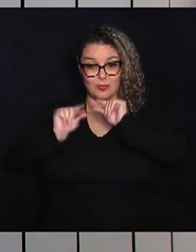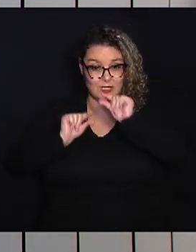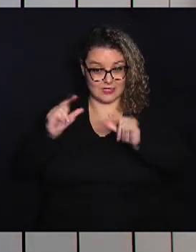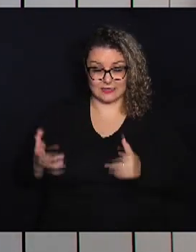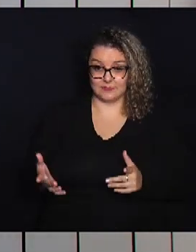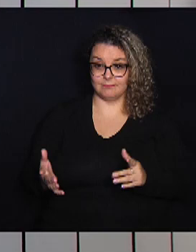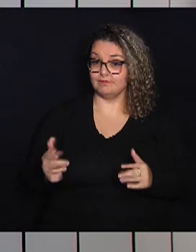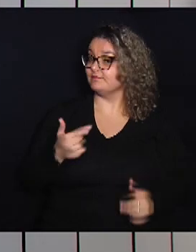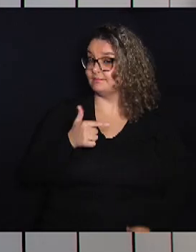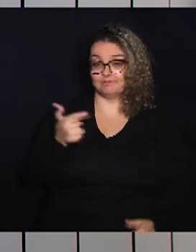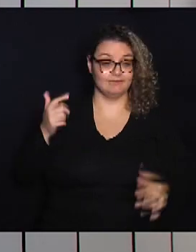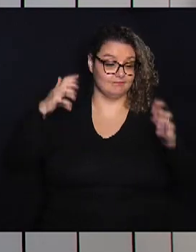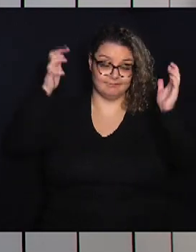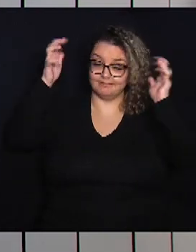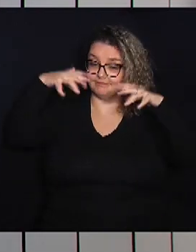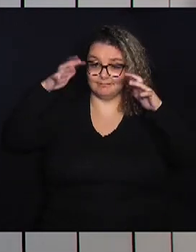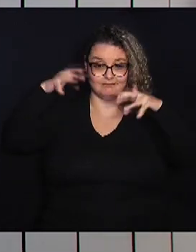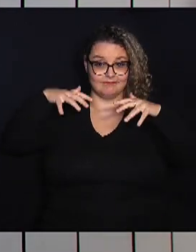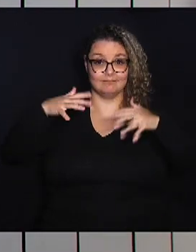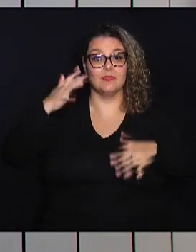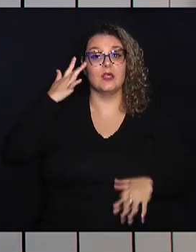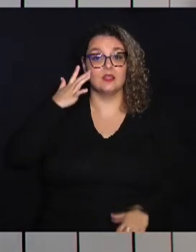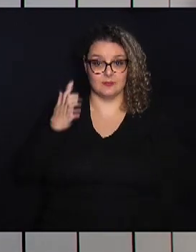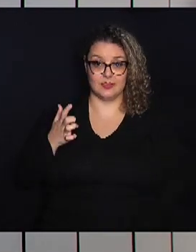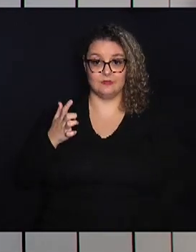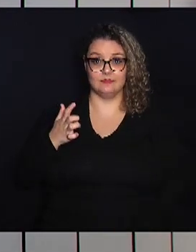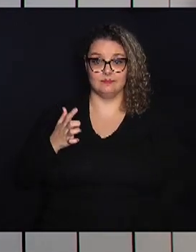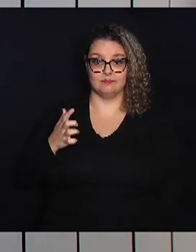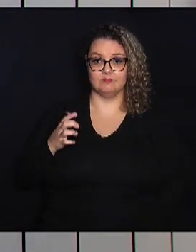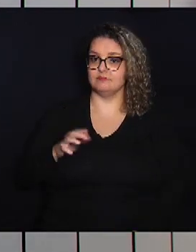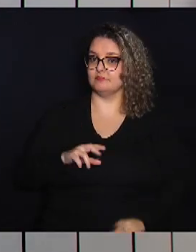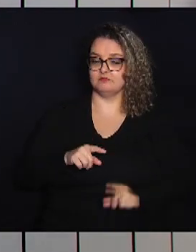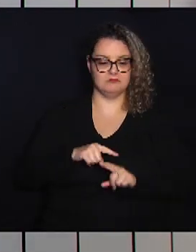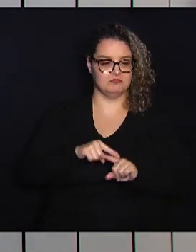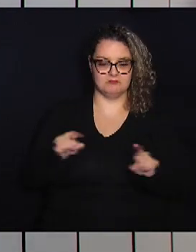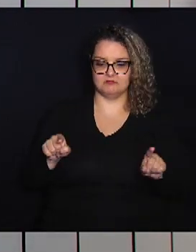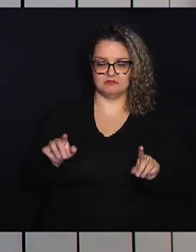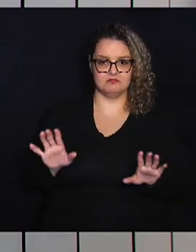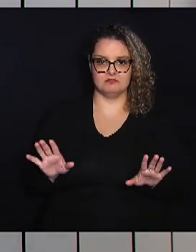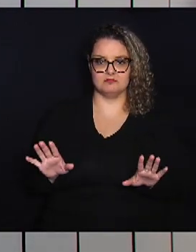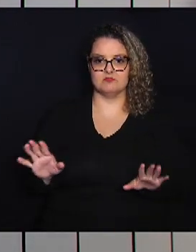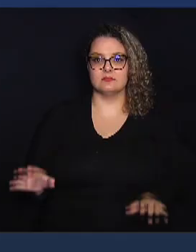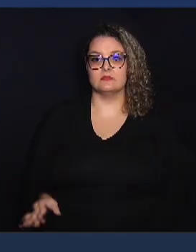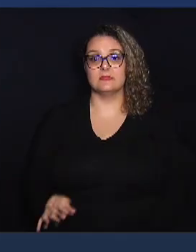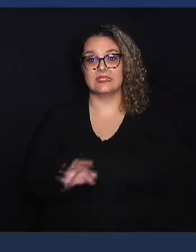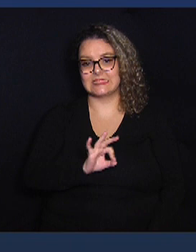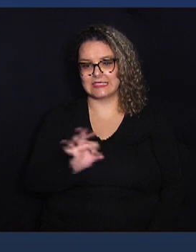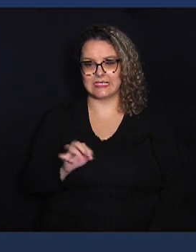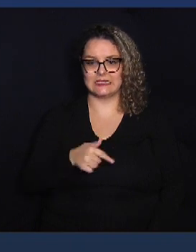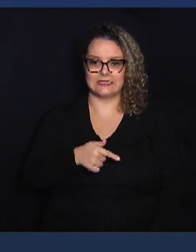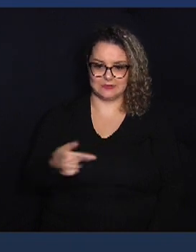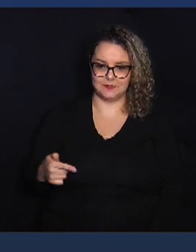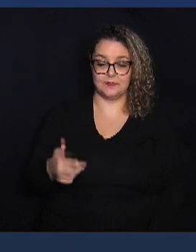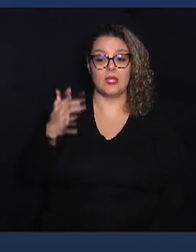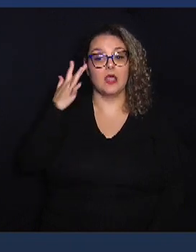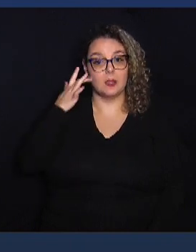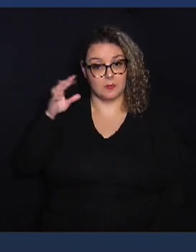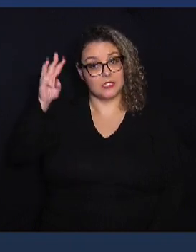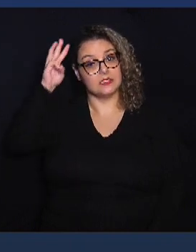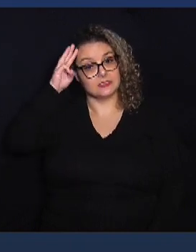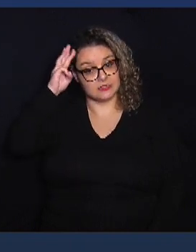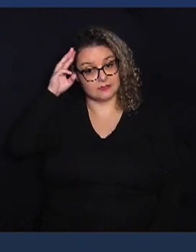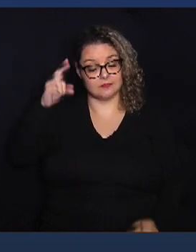e não tem previsão de chuva para amanhã e, por enquanto, para nenhum dia desta semana, viu? Então, amanhã,